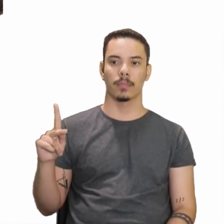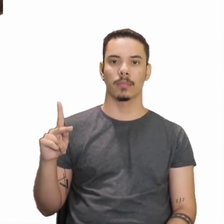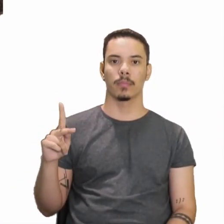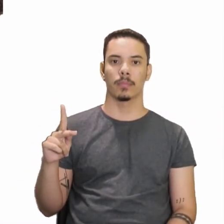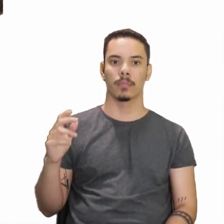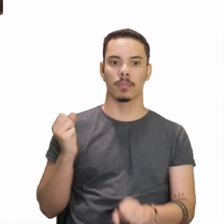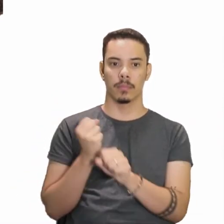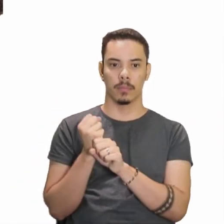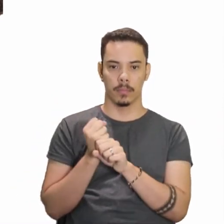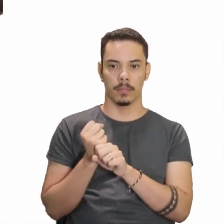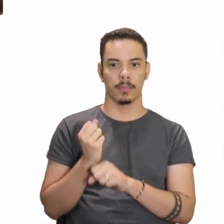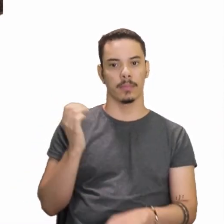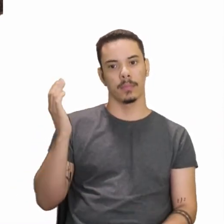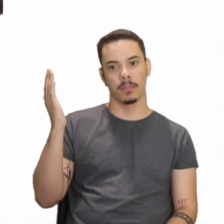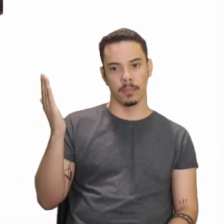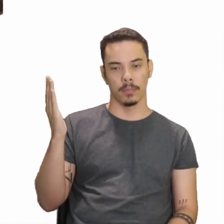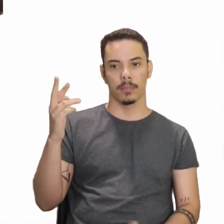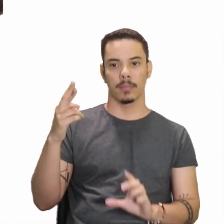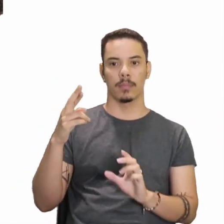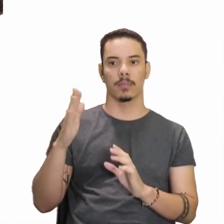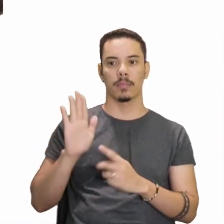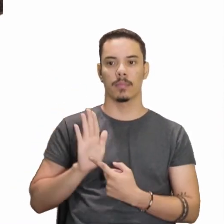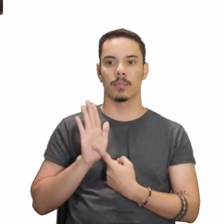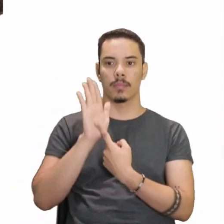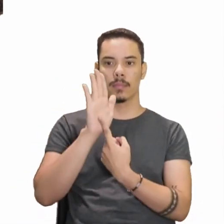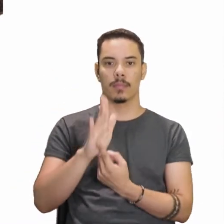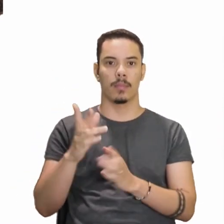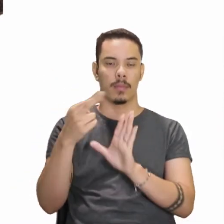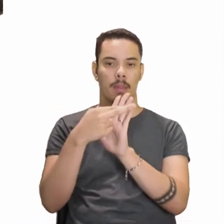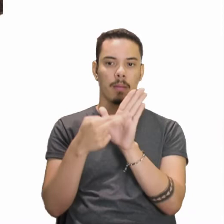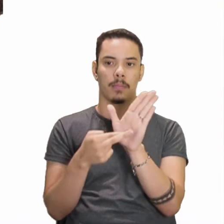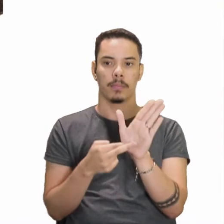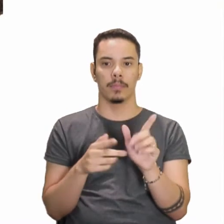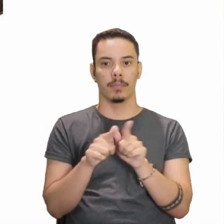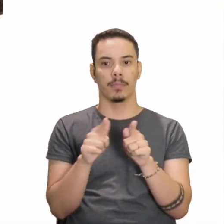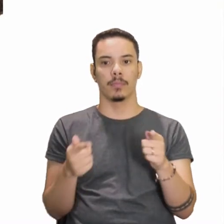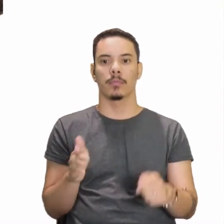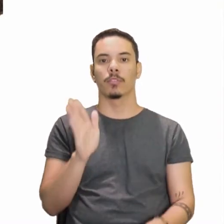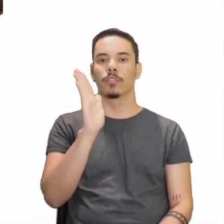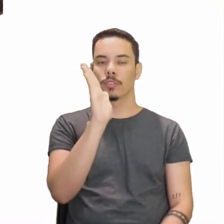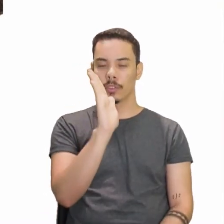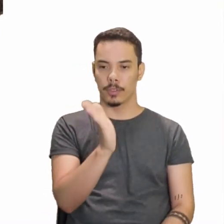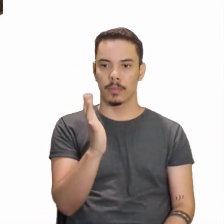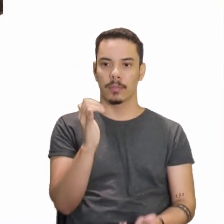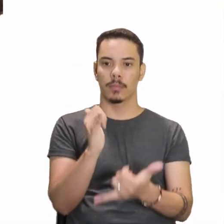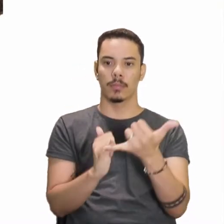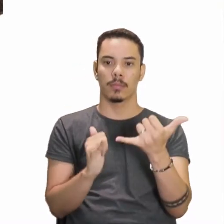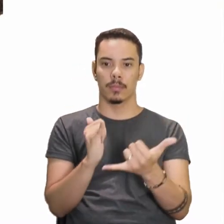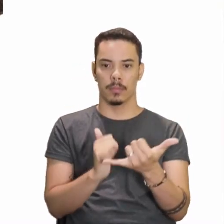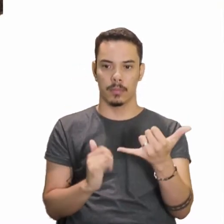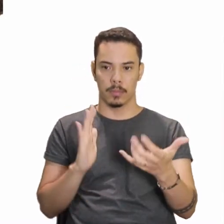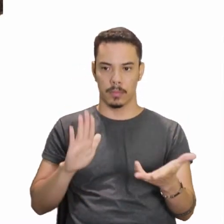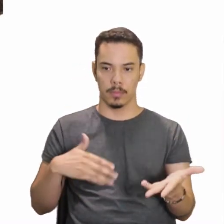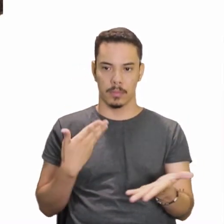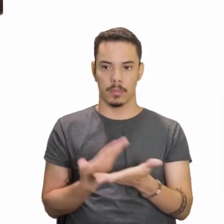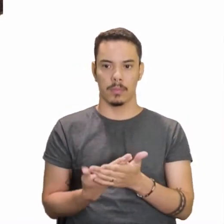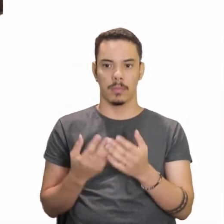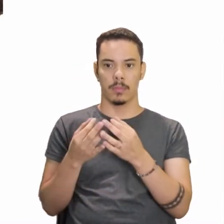é de 1572, apresenta aqui as regras gramaticais. E essas regras, elas se